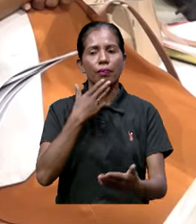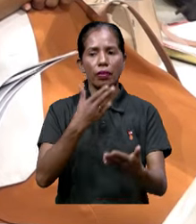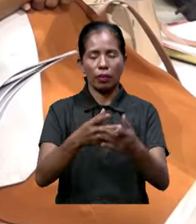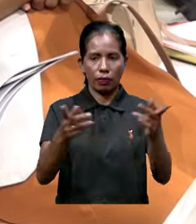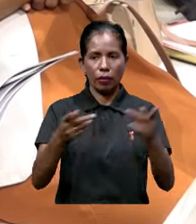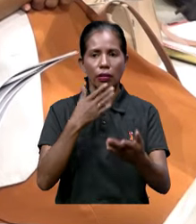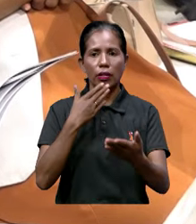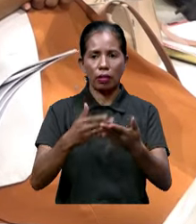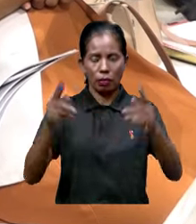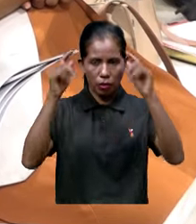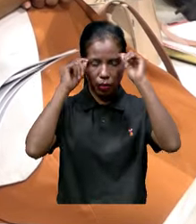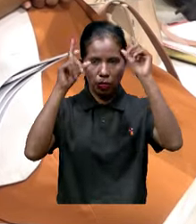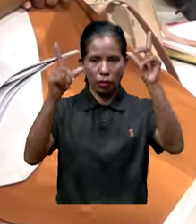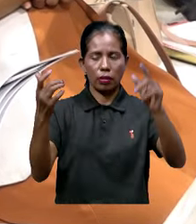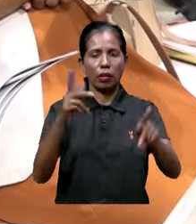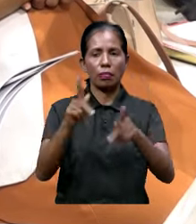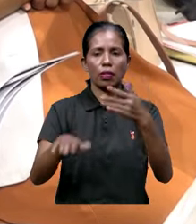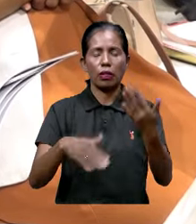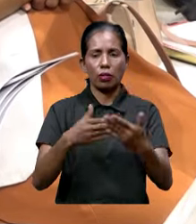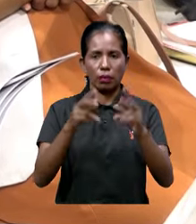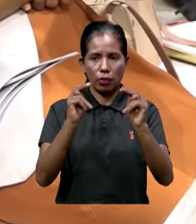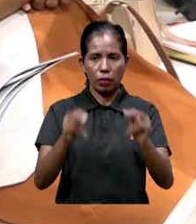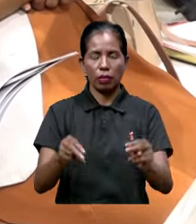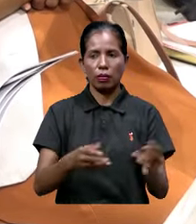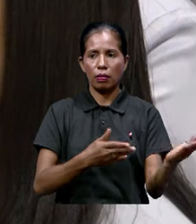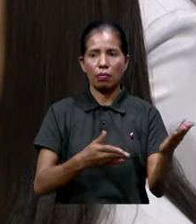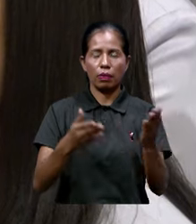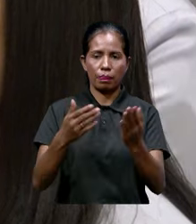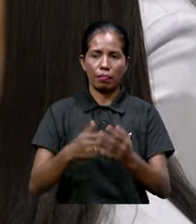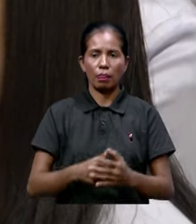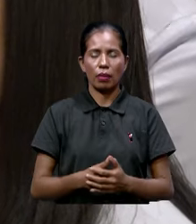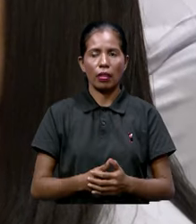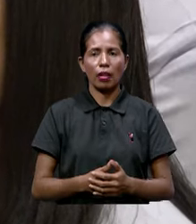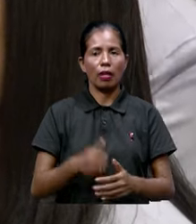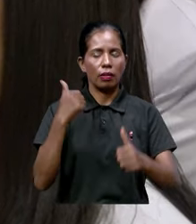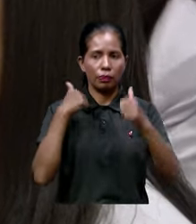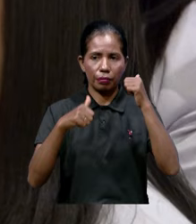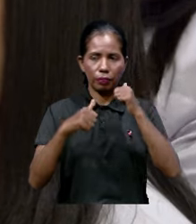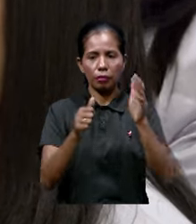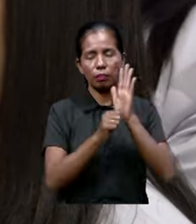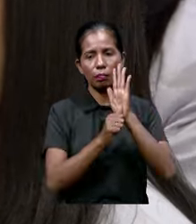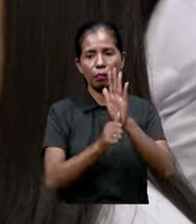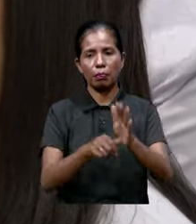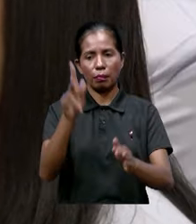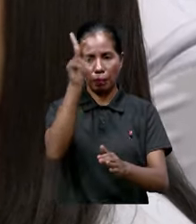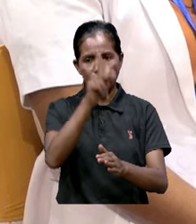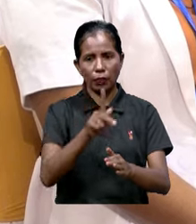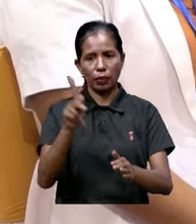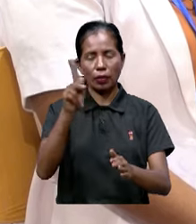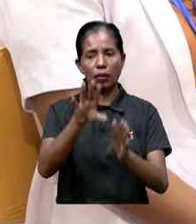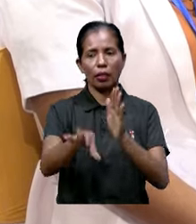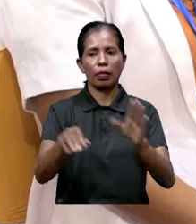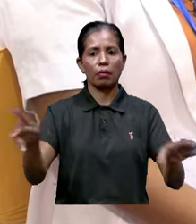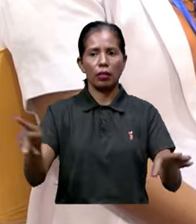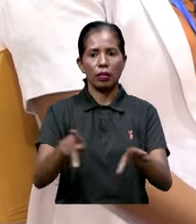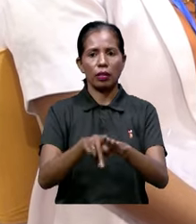povo Timor-Leste banheira cidadão sira precisa halo tratamento roma enquanto atividade apresentação pesquisa ne heta participa